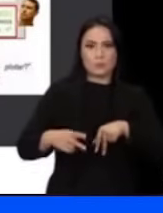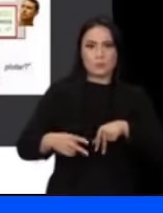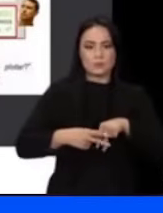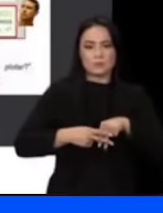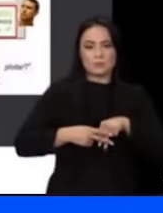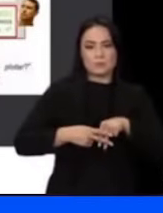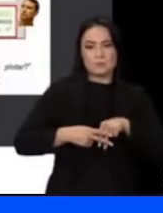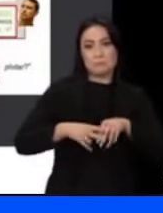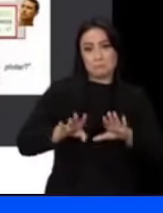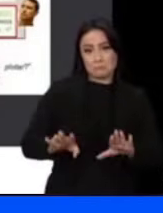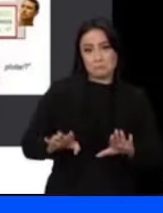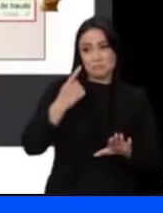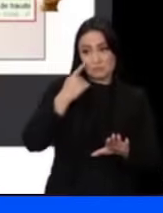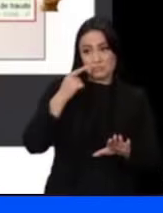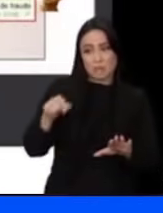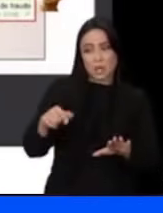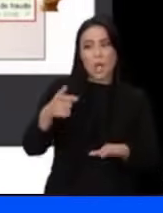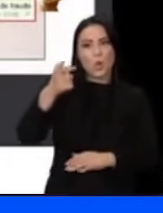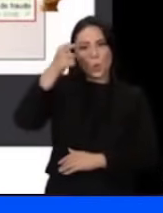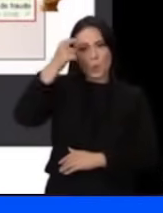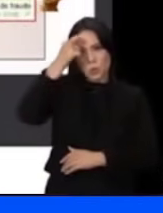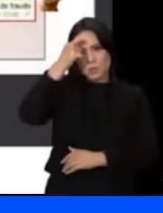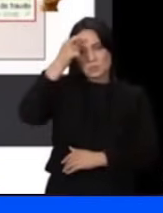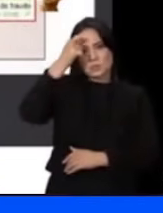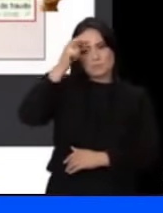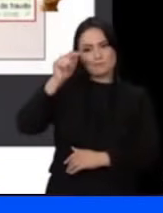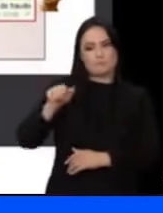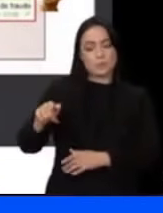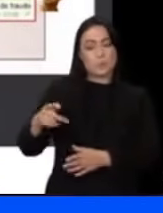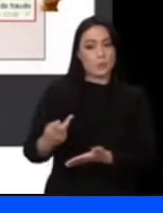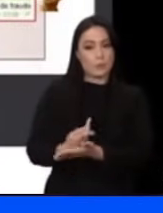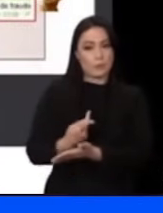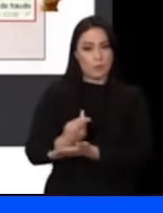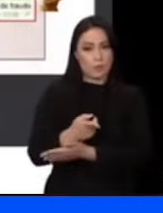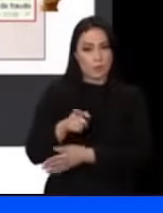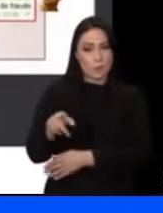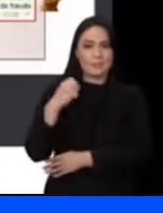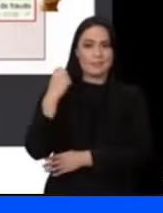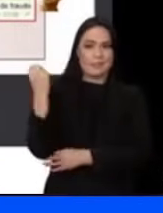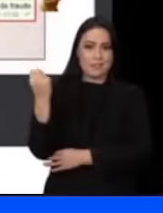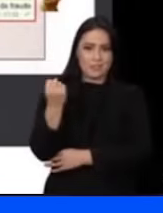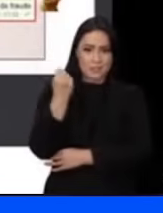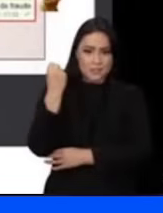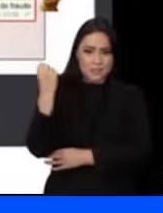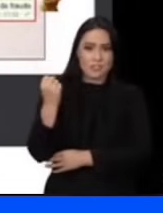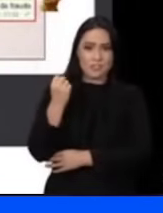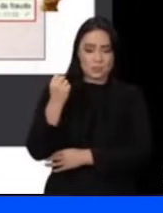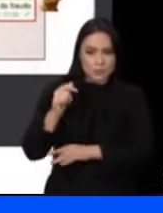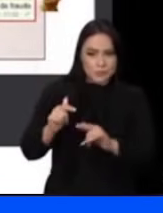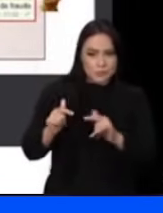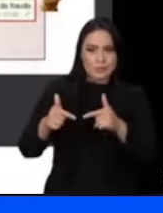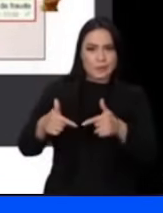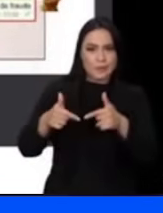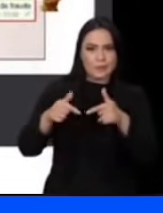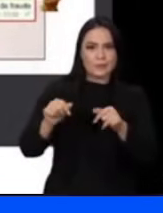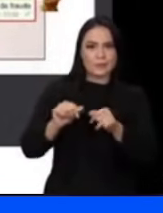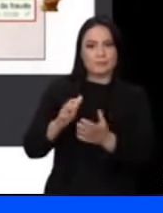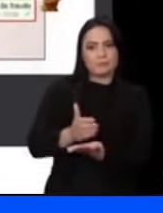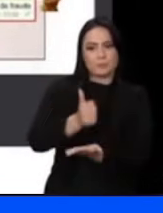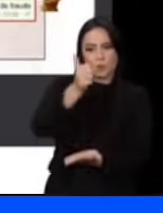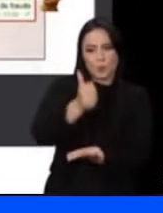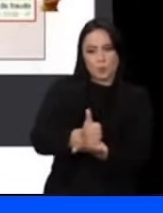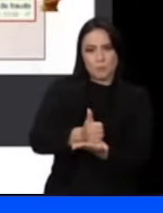preso. Veja, a consciência da ilicitude, da gravidade dos atos executórios de um